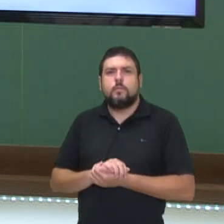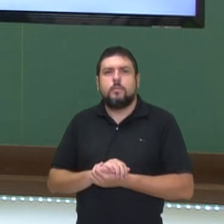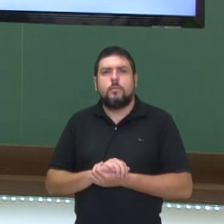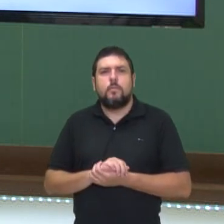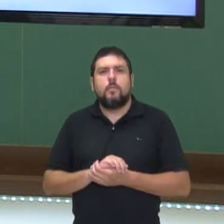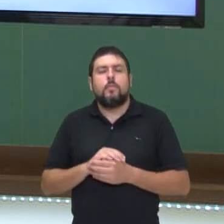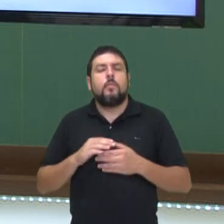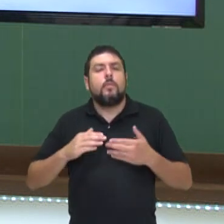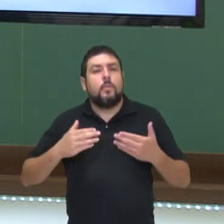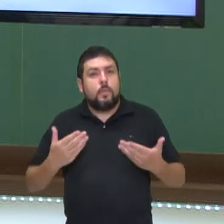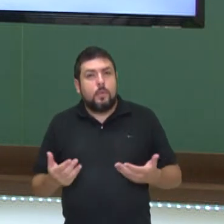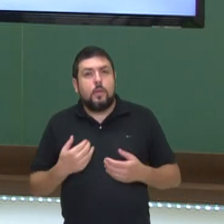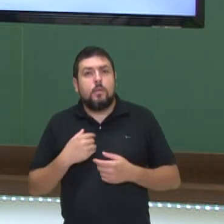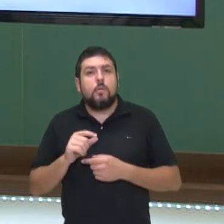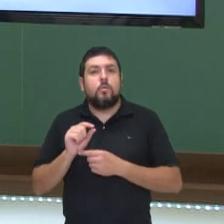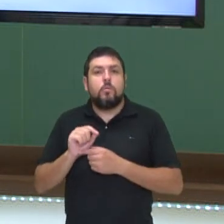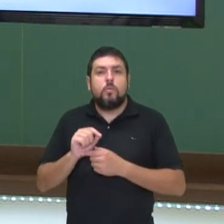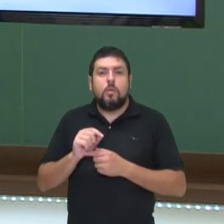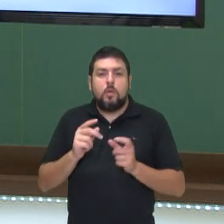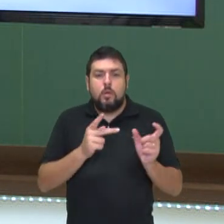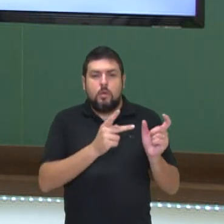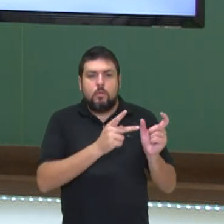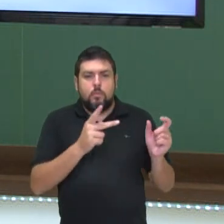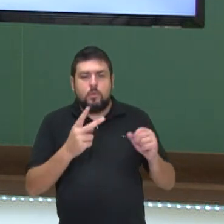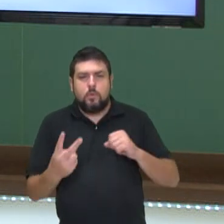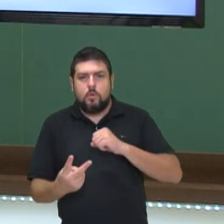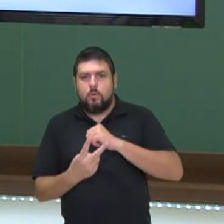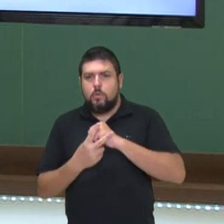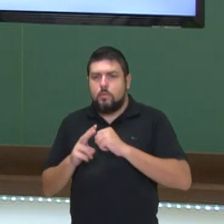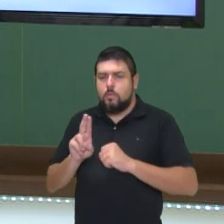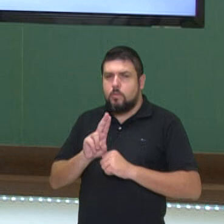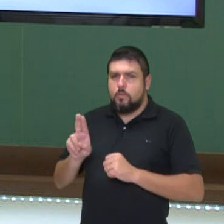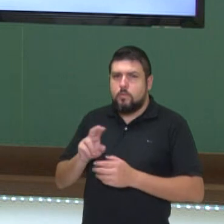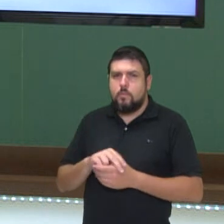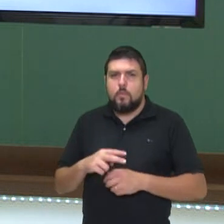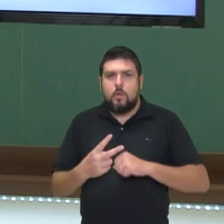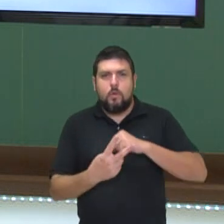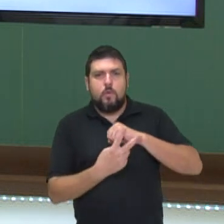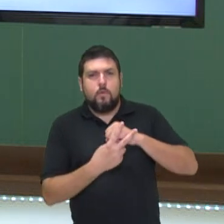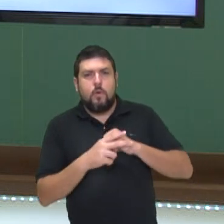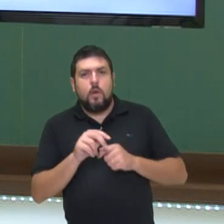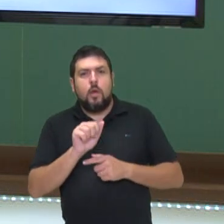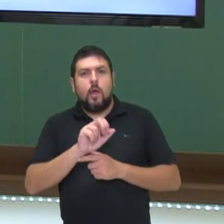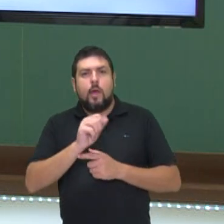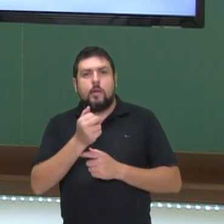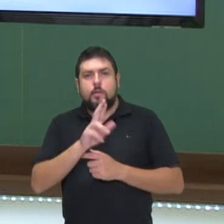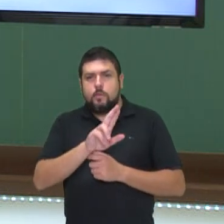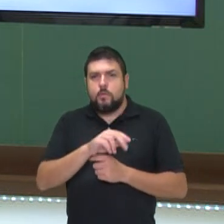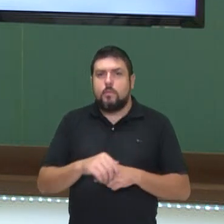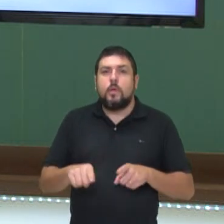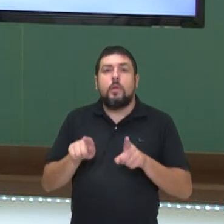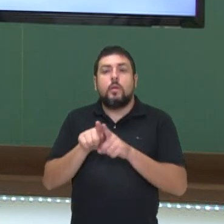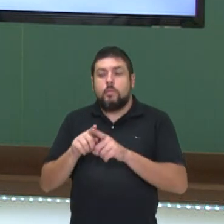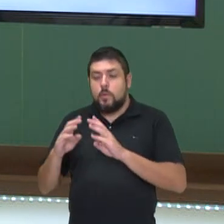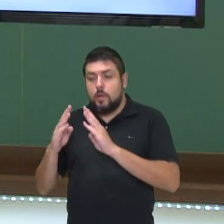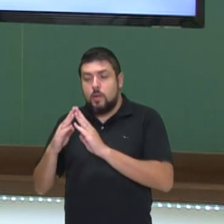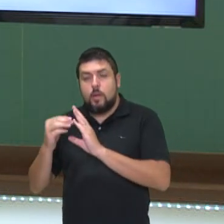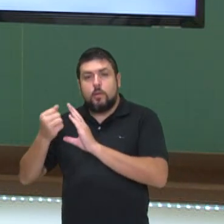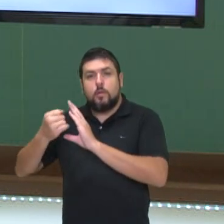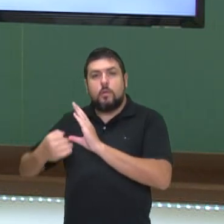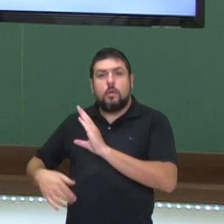como verbo nominal, ajudando essa construção do sentido. Temos o verbo achar e característica da morada, que é pequena,